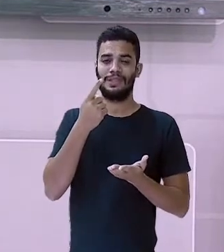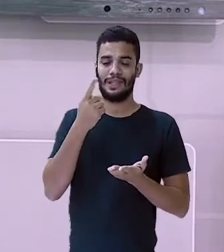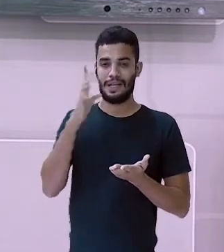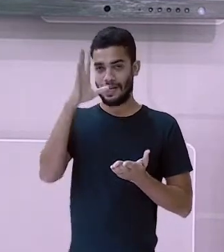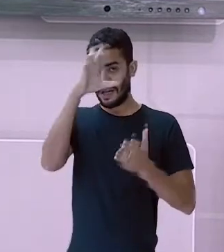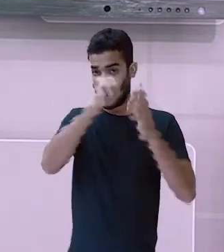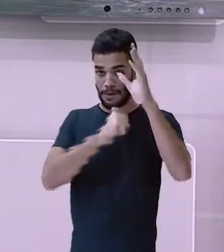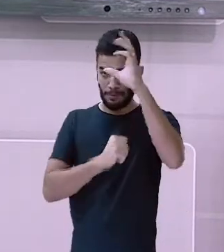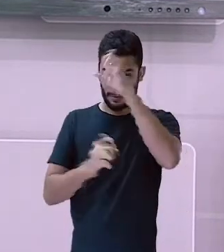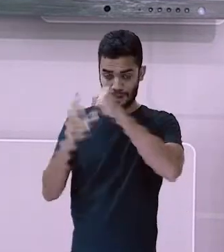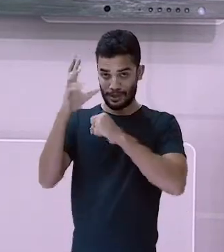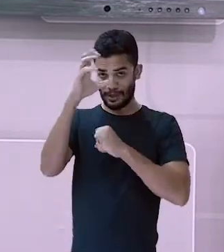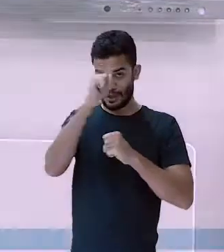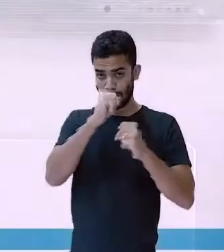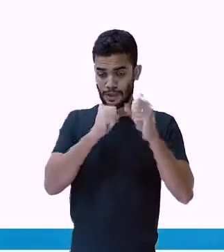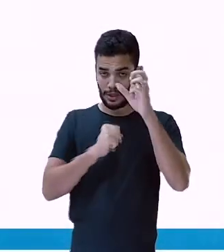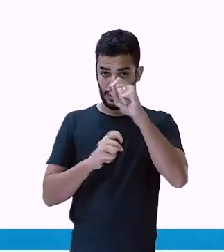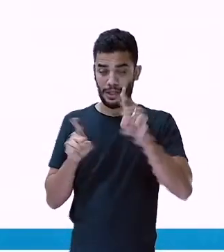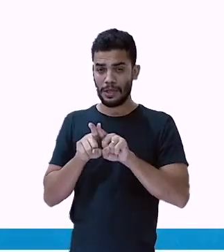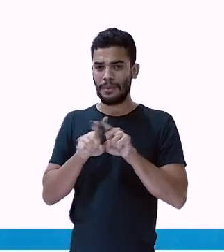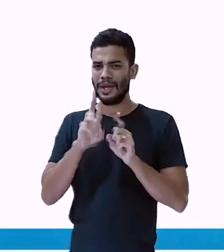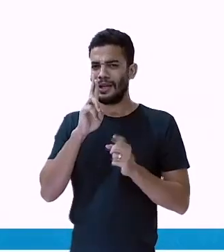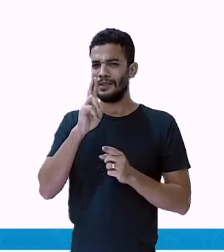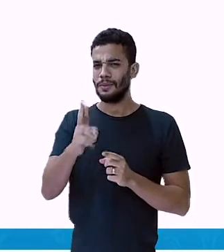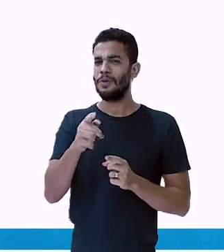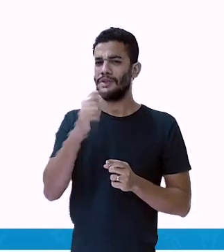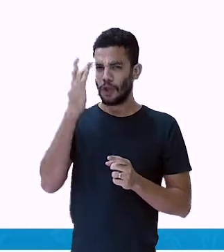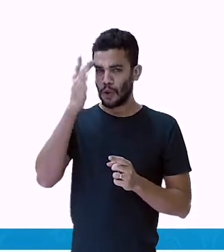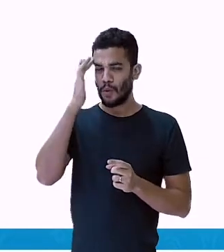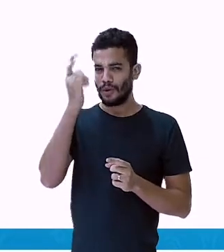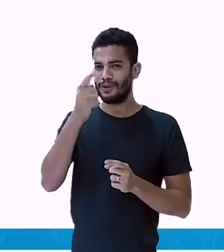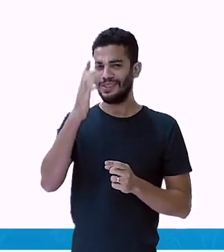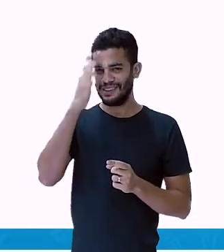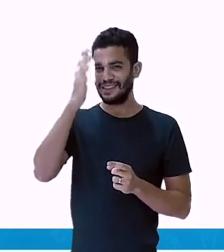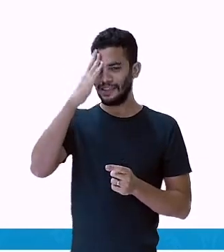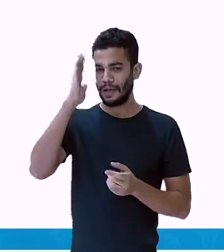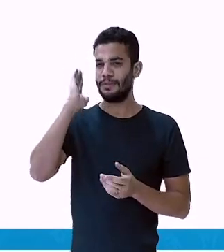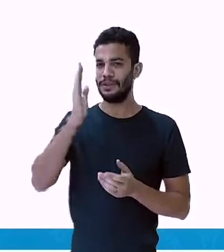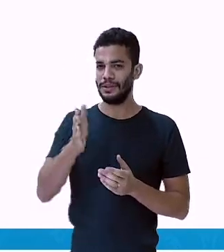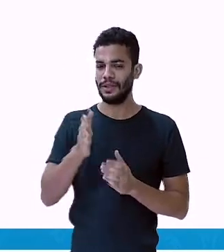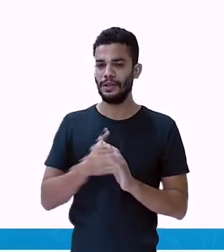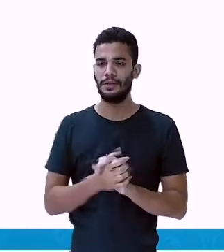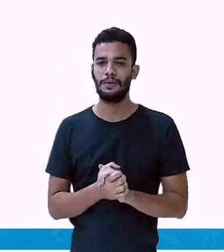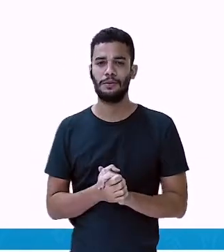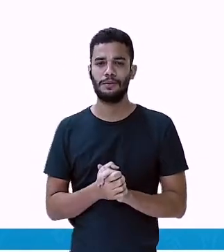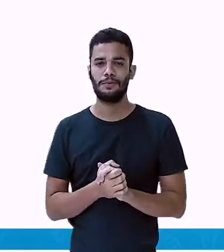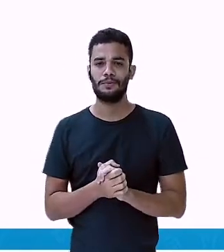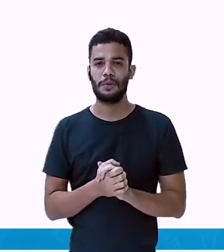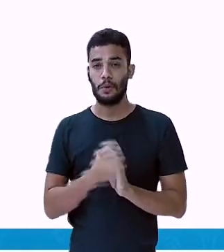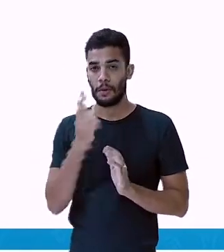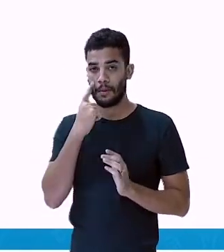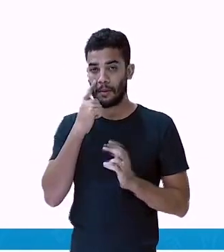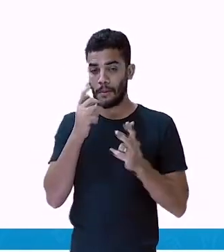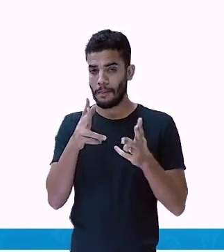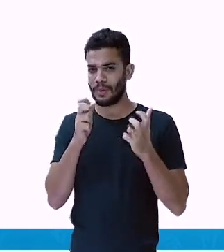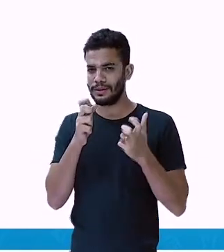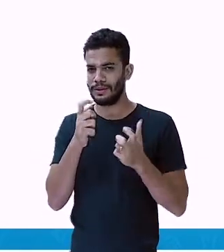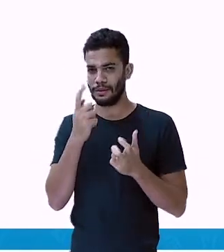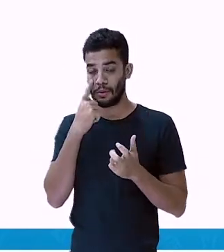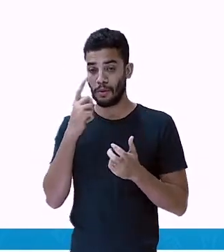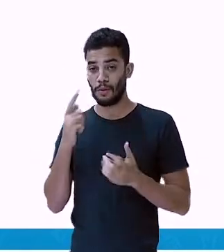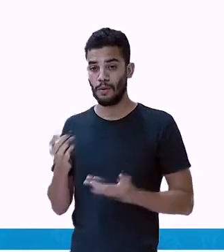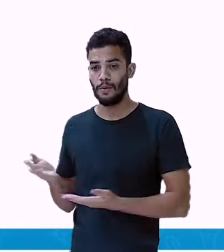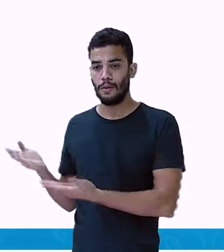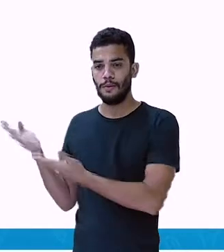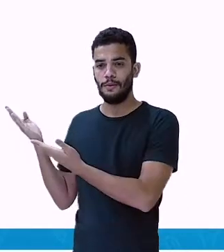na resposta. O que é mistura? A imagem também já te dá uma dica. Olha